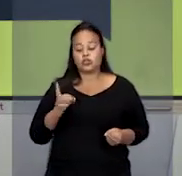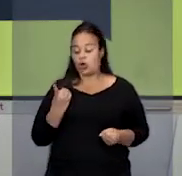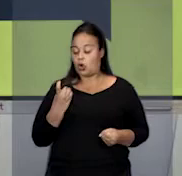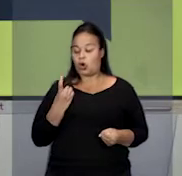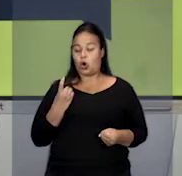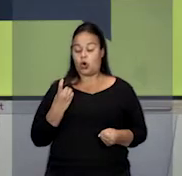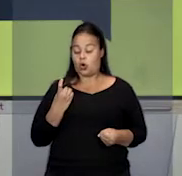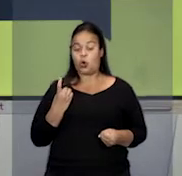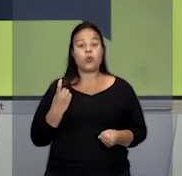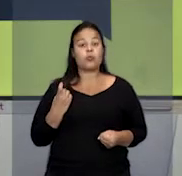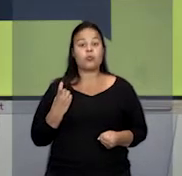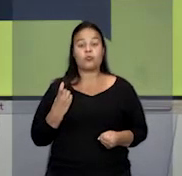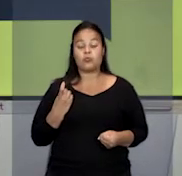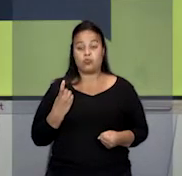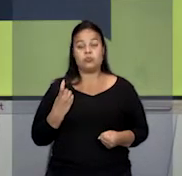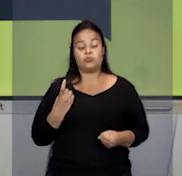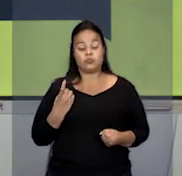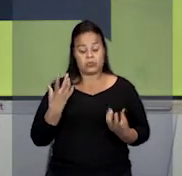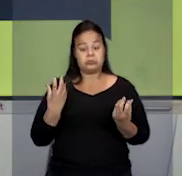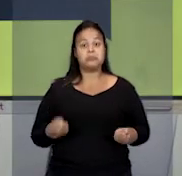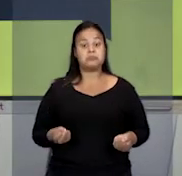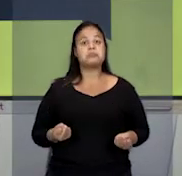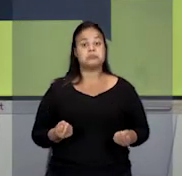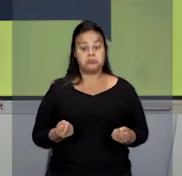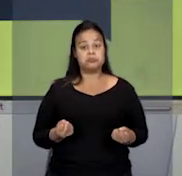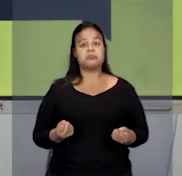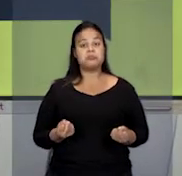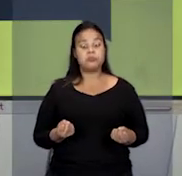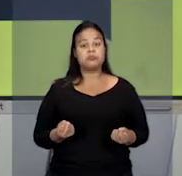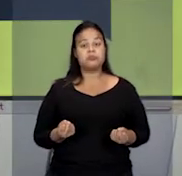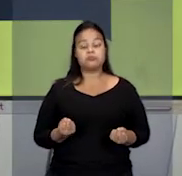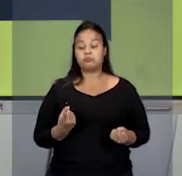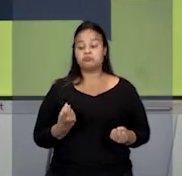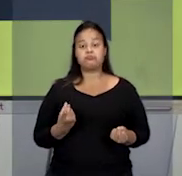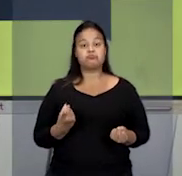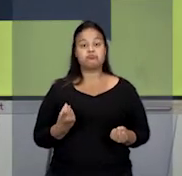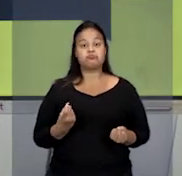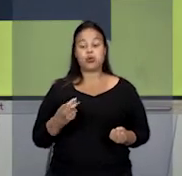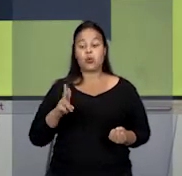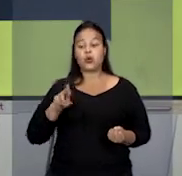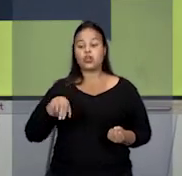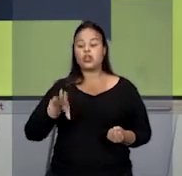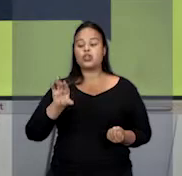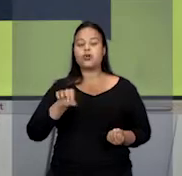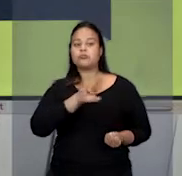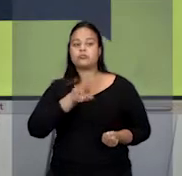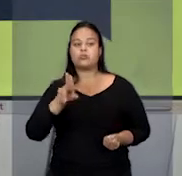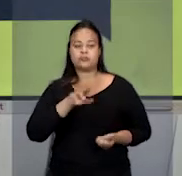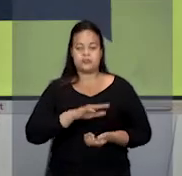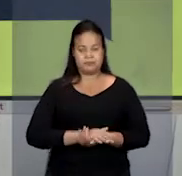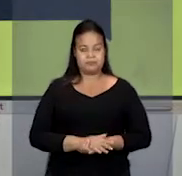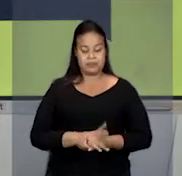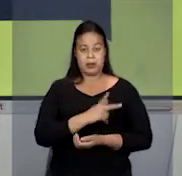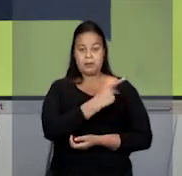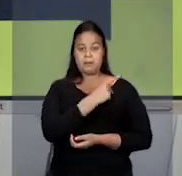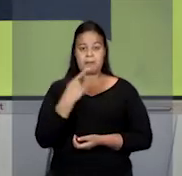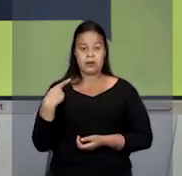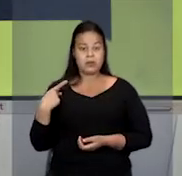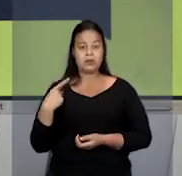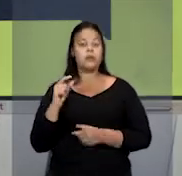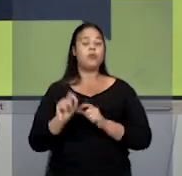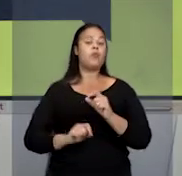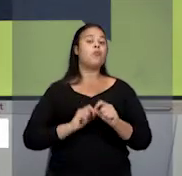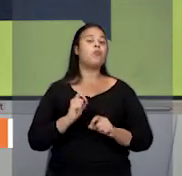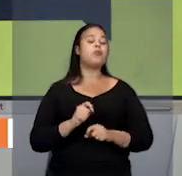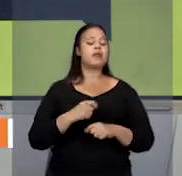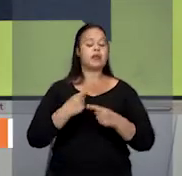melhor dizendo. Ele assume como o regente uno. Então, o padre Antônio Feijó, ele tinha